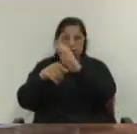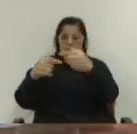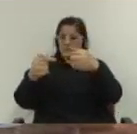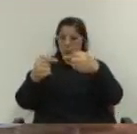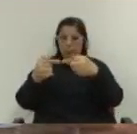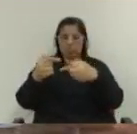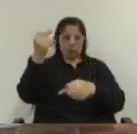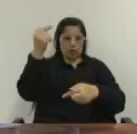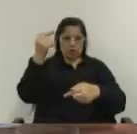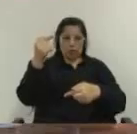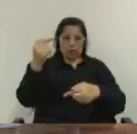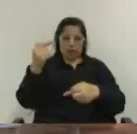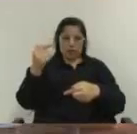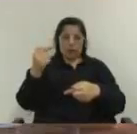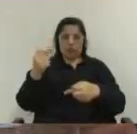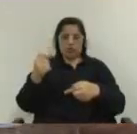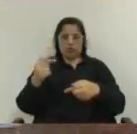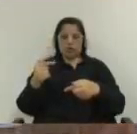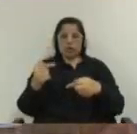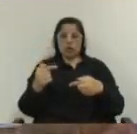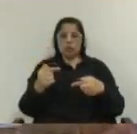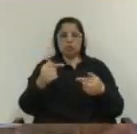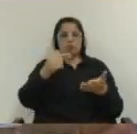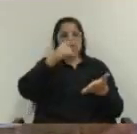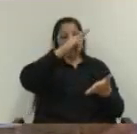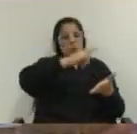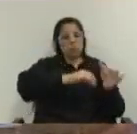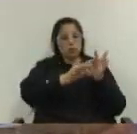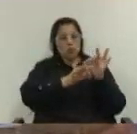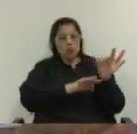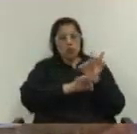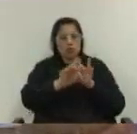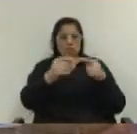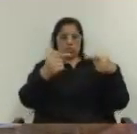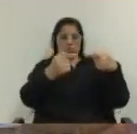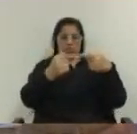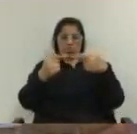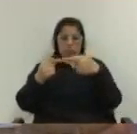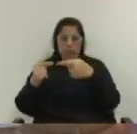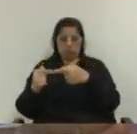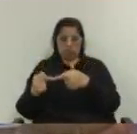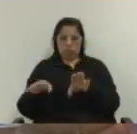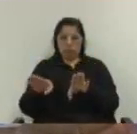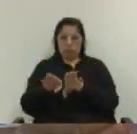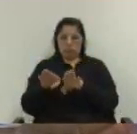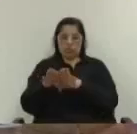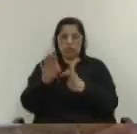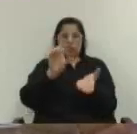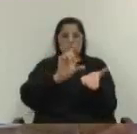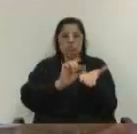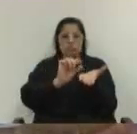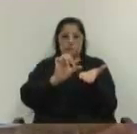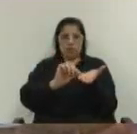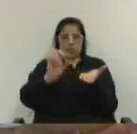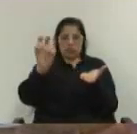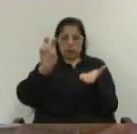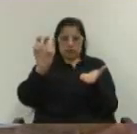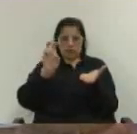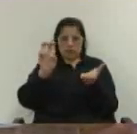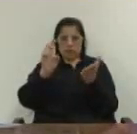ou programas a que se destinam. Em conforme ao artigo 5º do